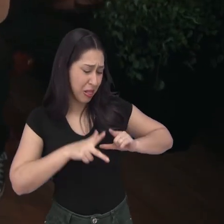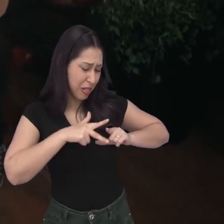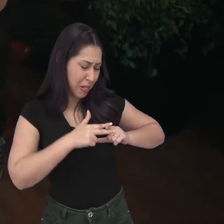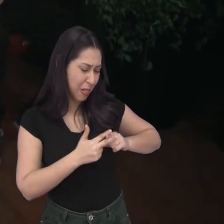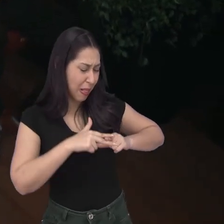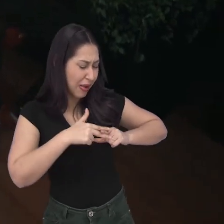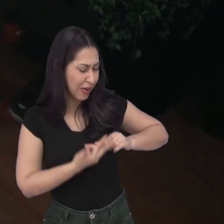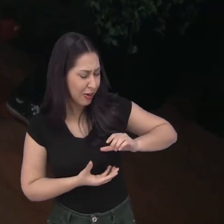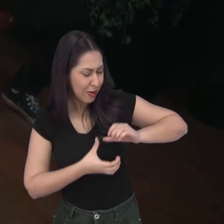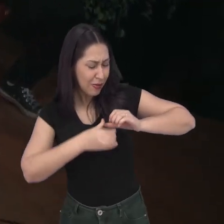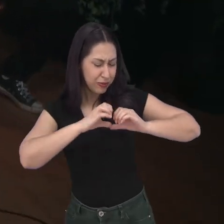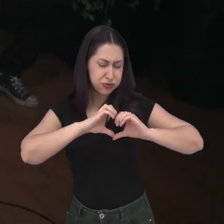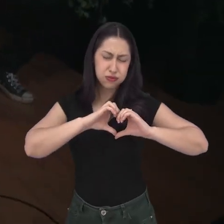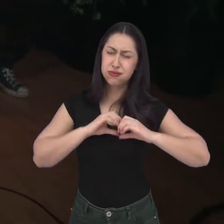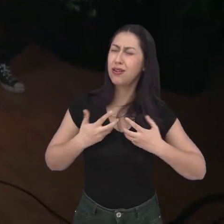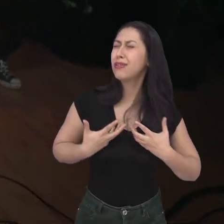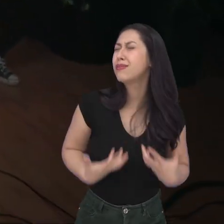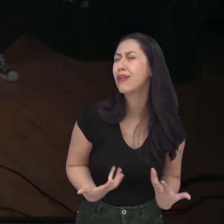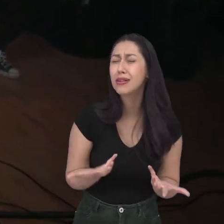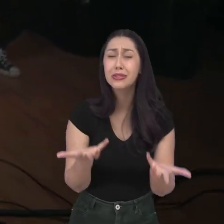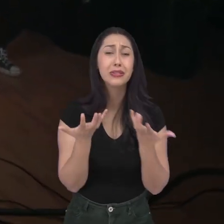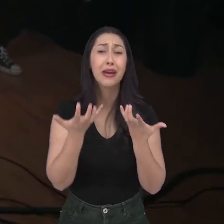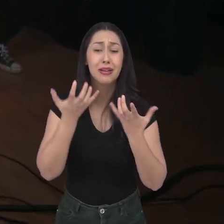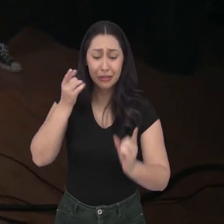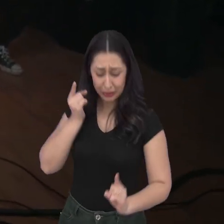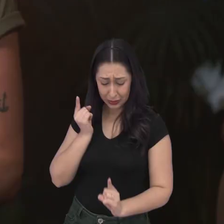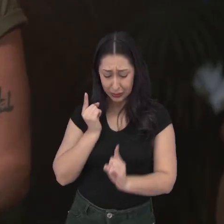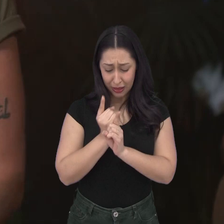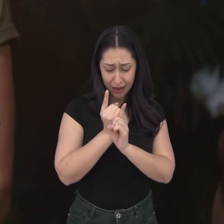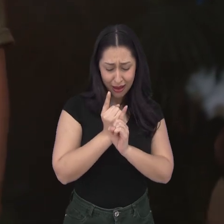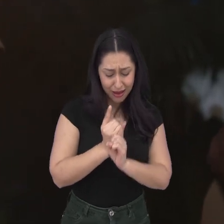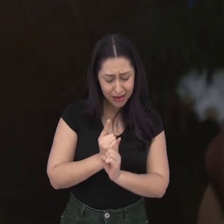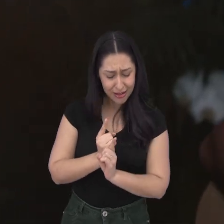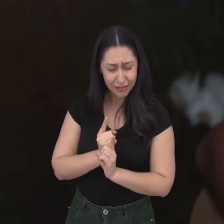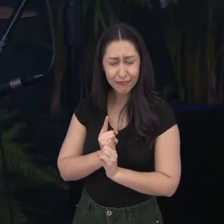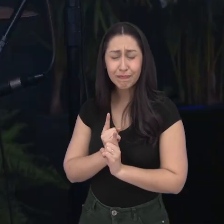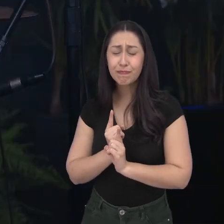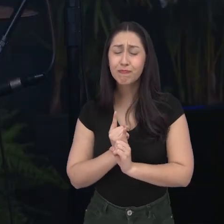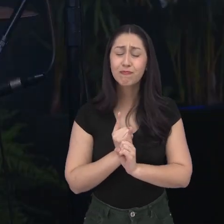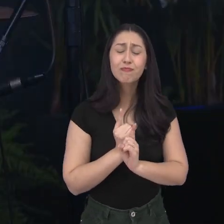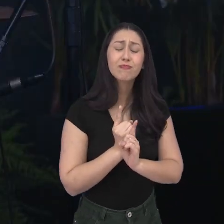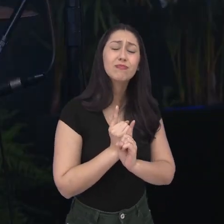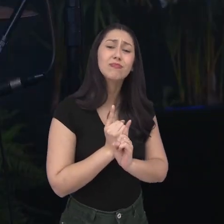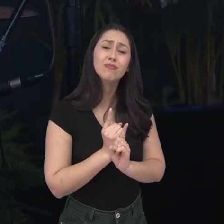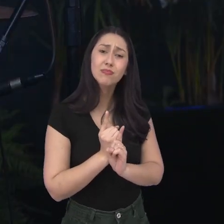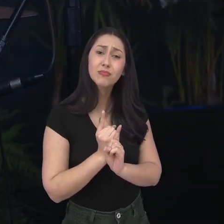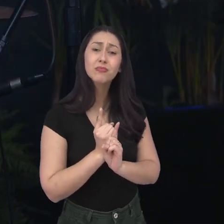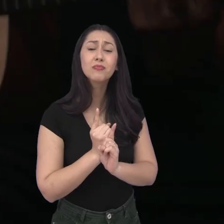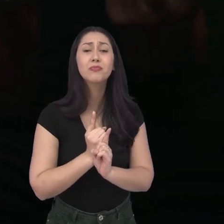refazer, tô procurando alguma forma de me encontrar.